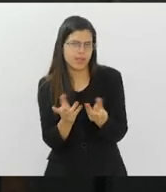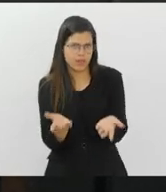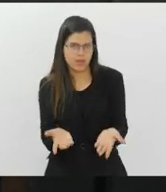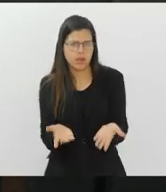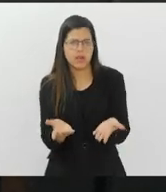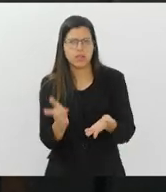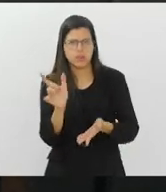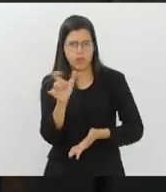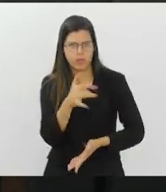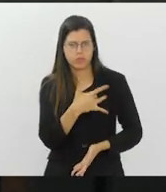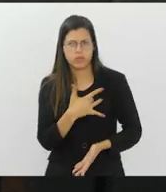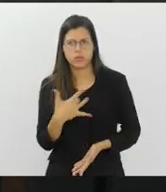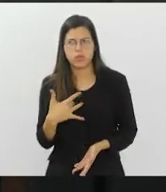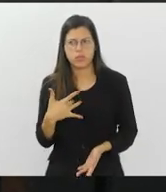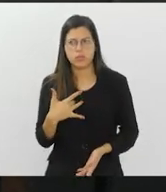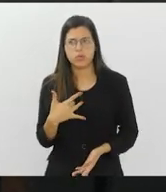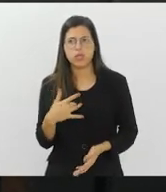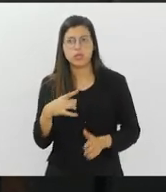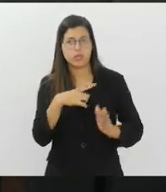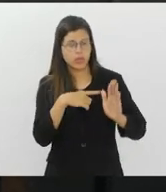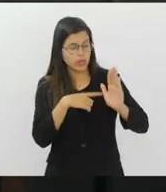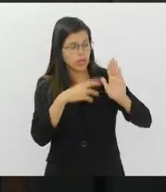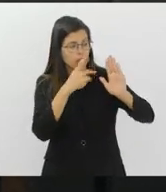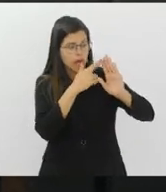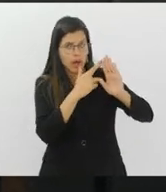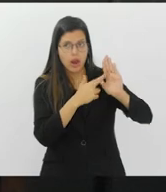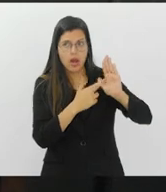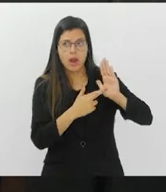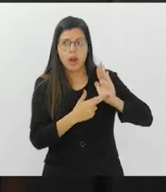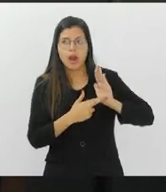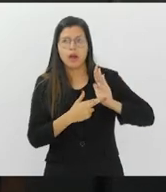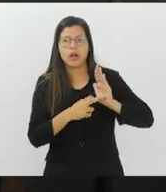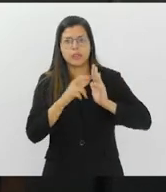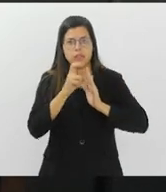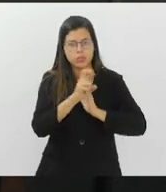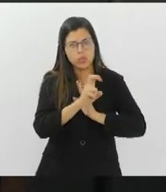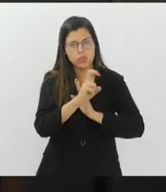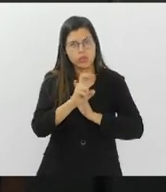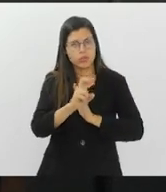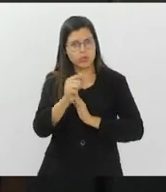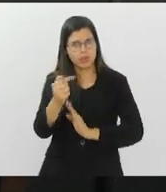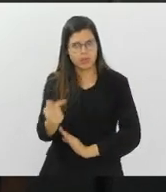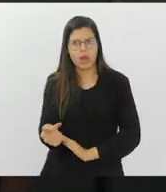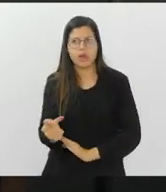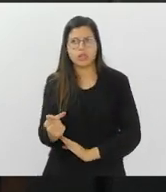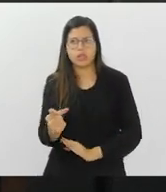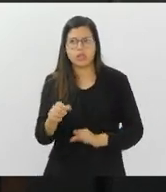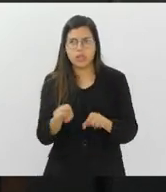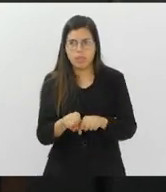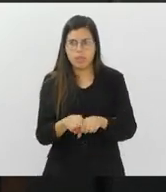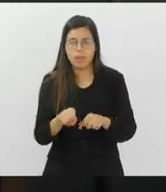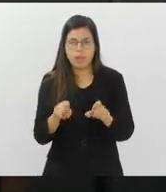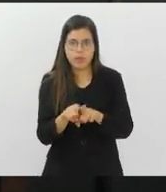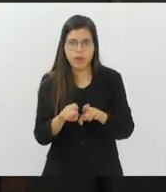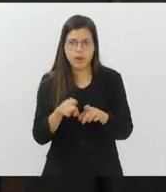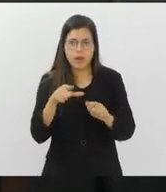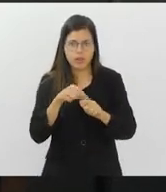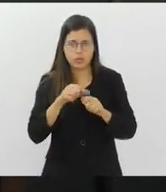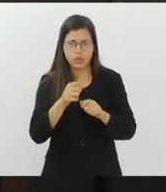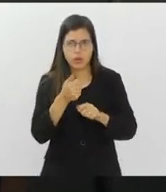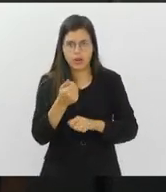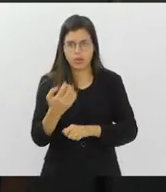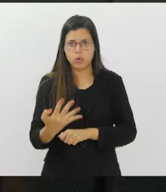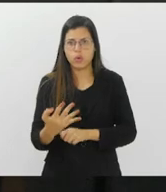na norma da agência, na RN 557, está previsto no artigo 14 da Lei